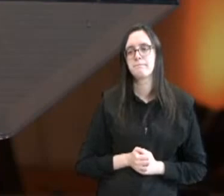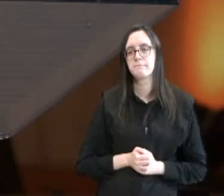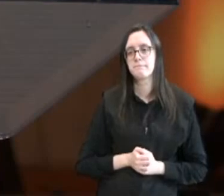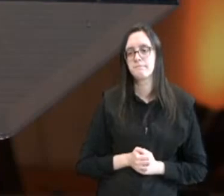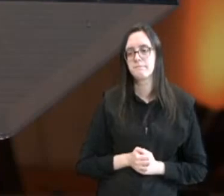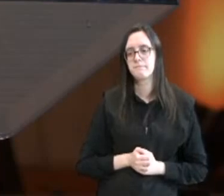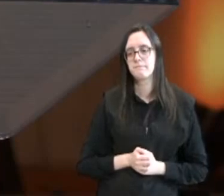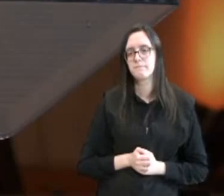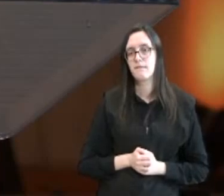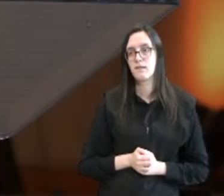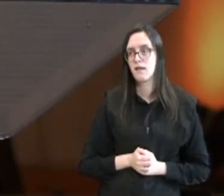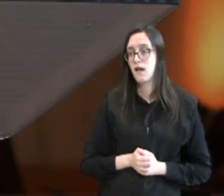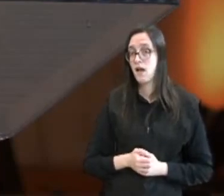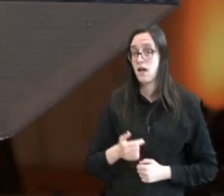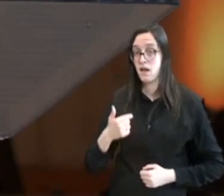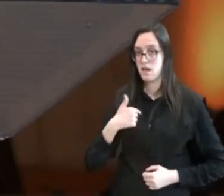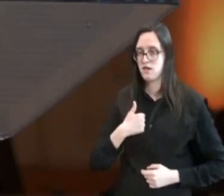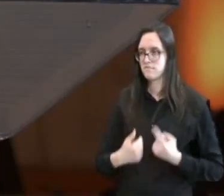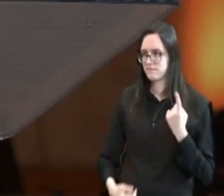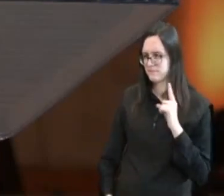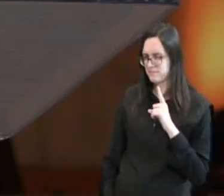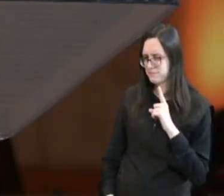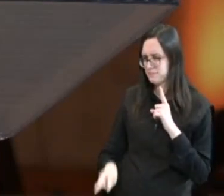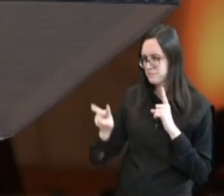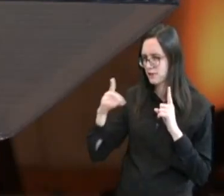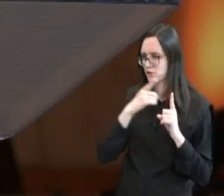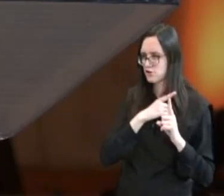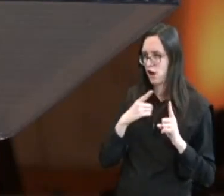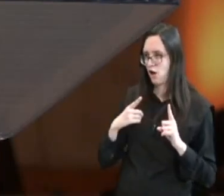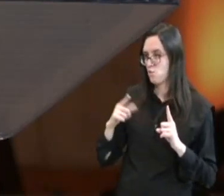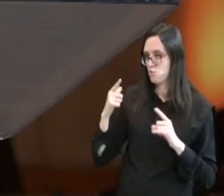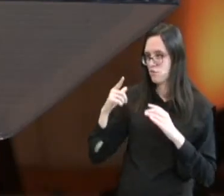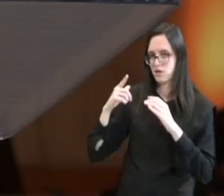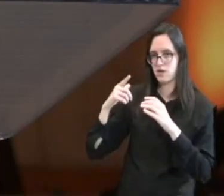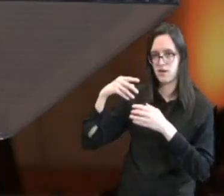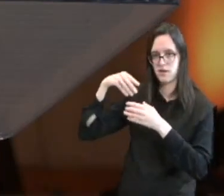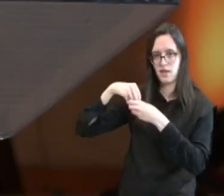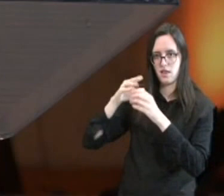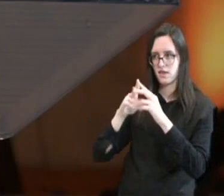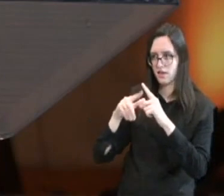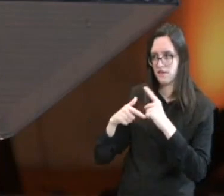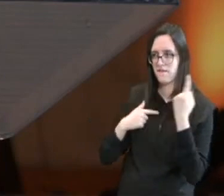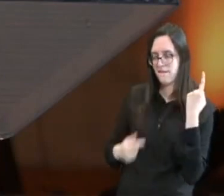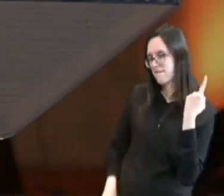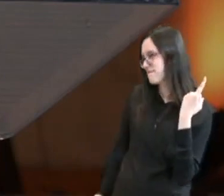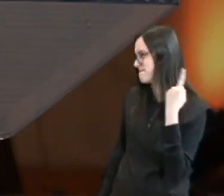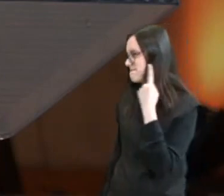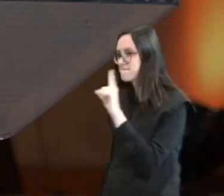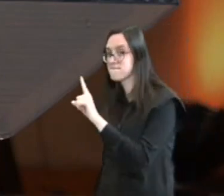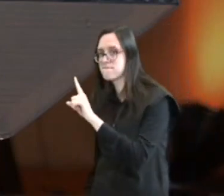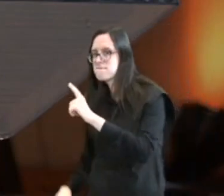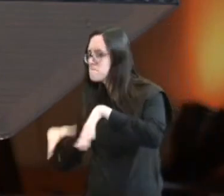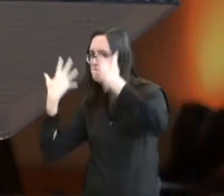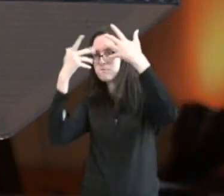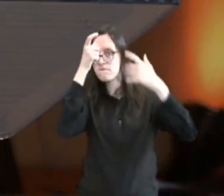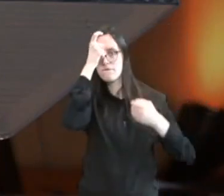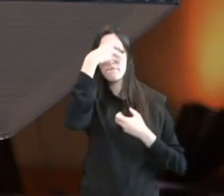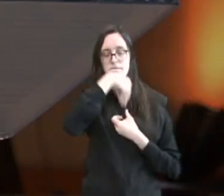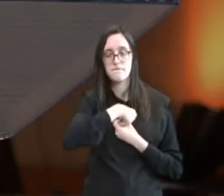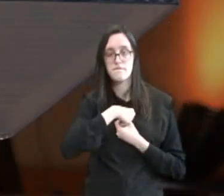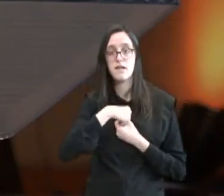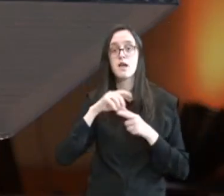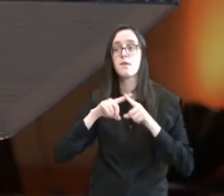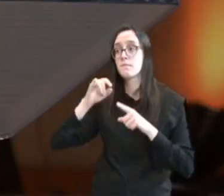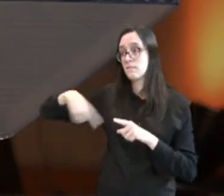Hoje ele não veio e eu entrei e aprontei. Quando a igreja ora, Satanás se